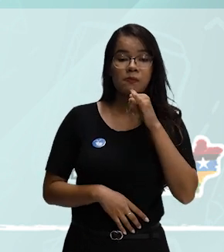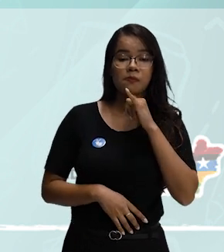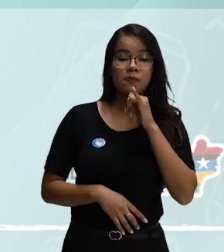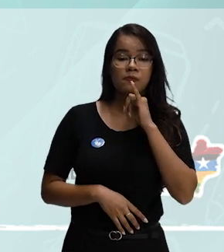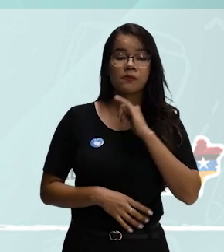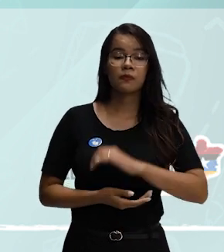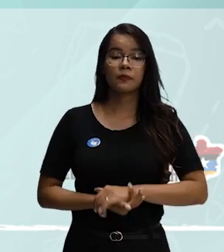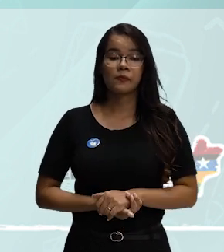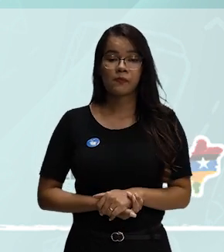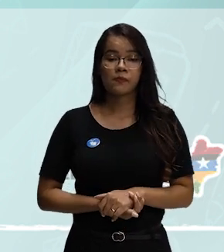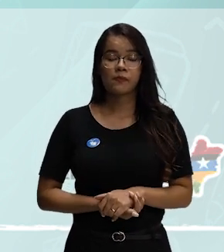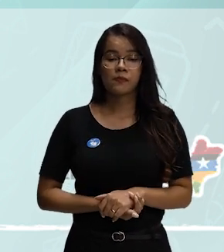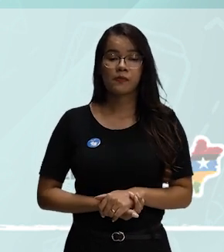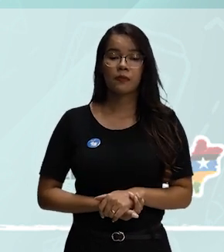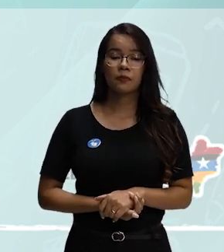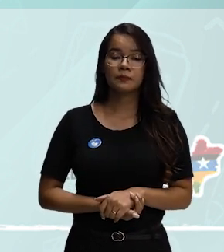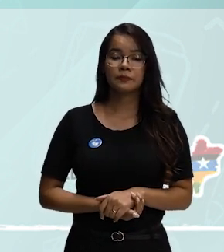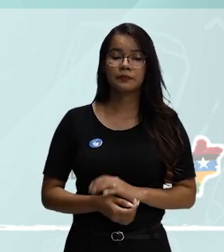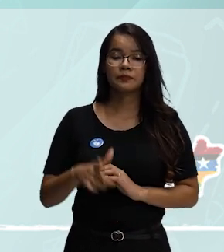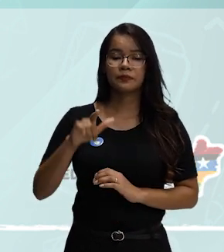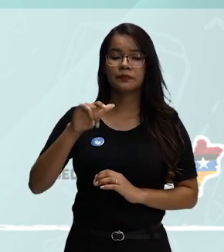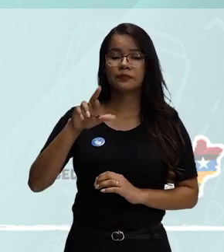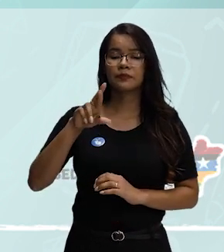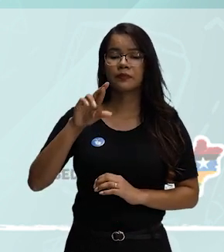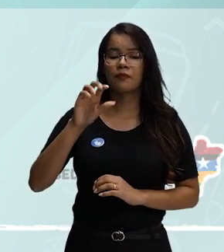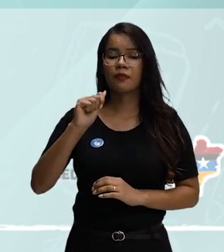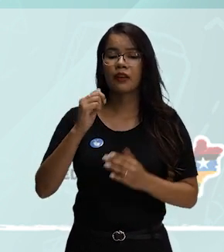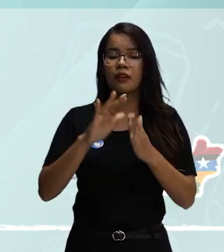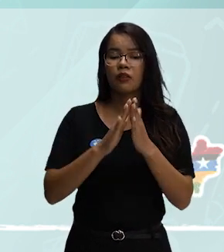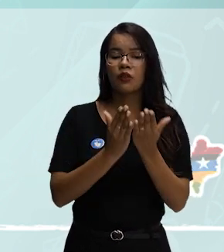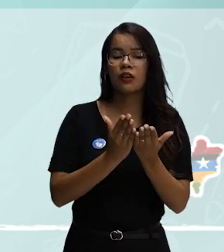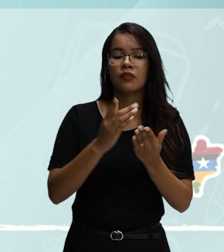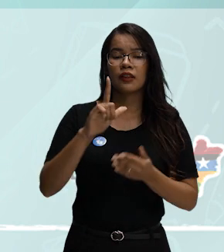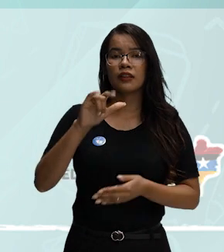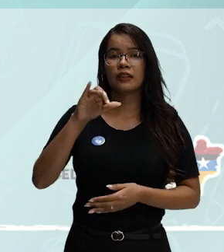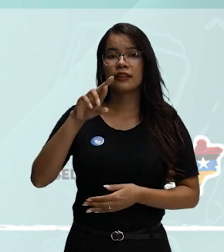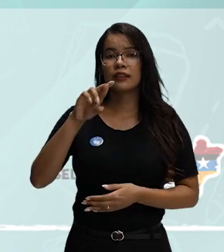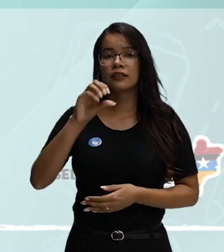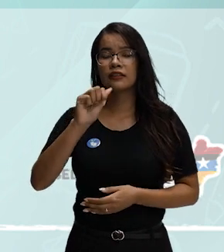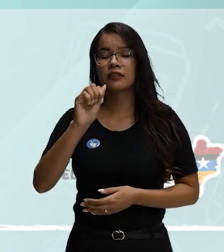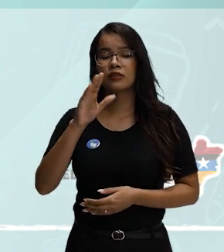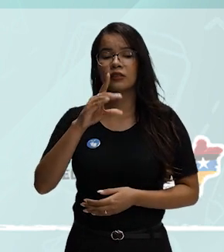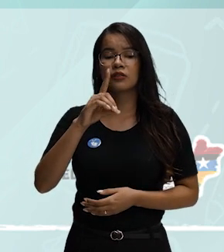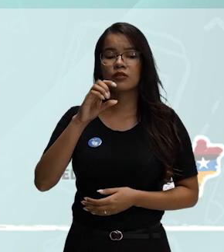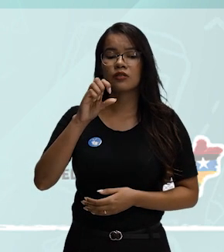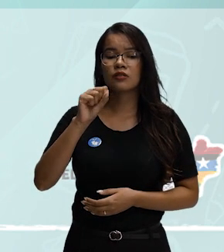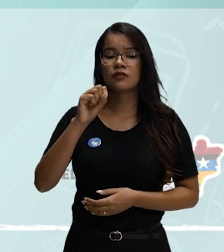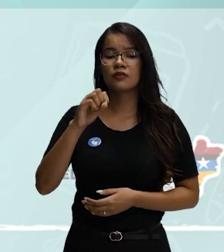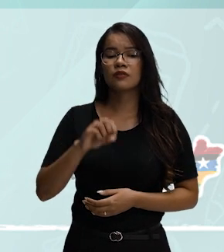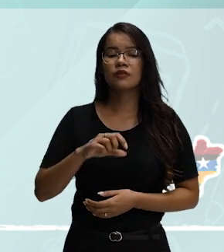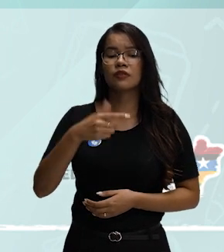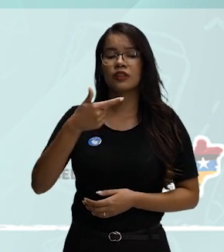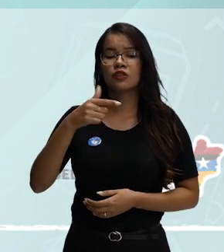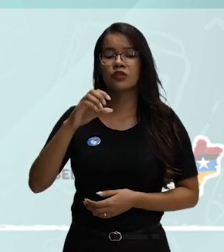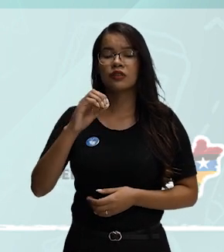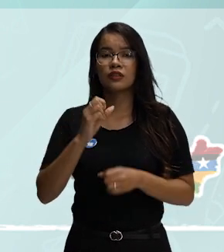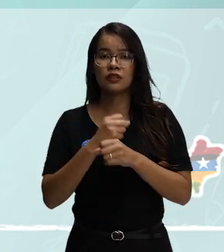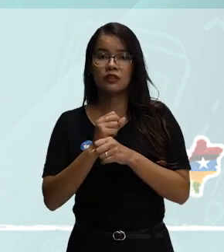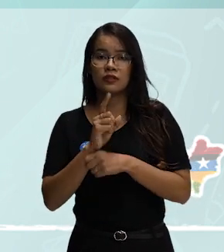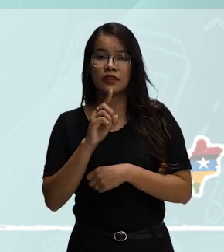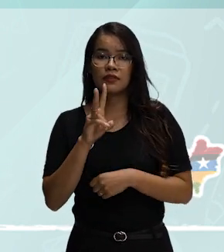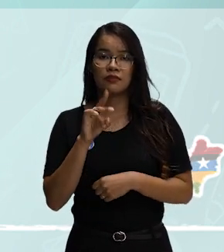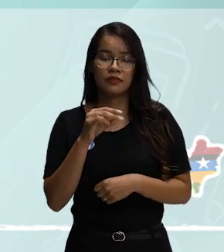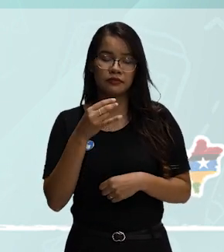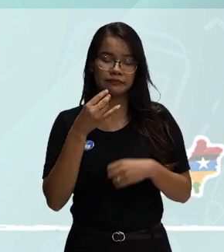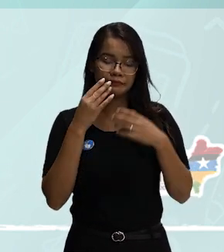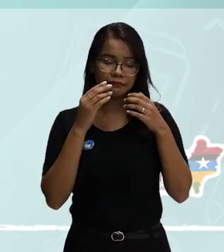seria bem representado no segundo prefácio do livro Lira dos 20 anos de Álvaro de Azevedo, certo? Então vamos para os exercícios. Você vai acompanhar